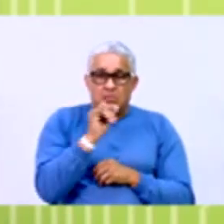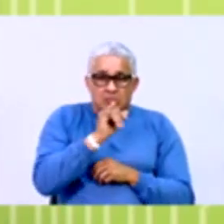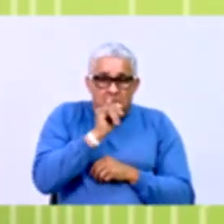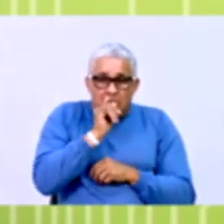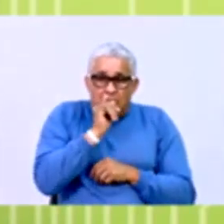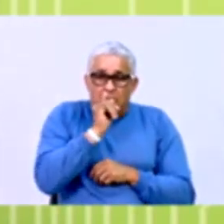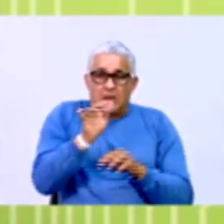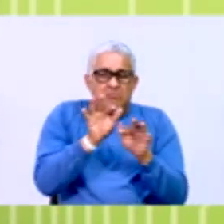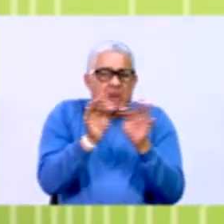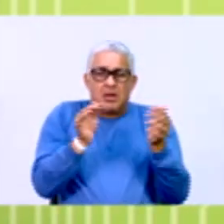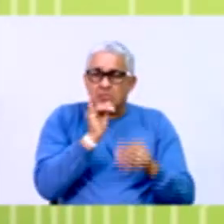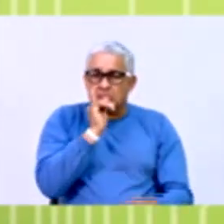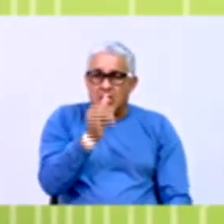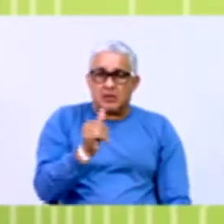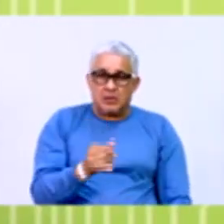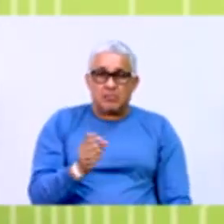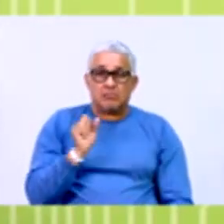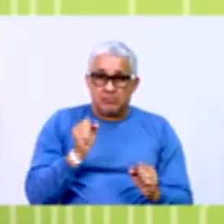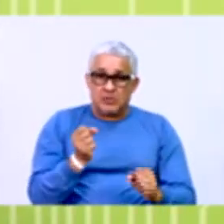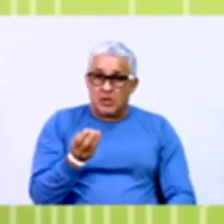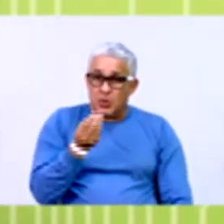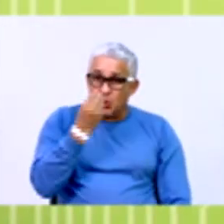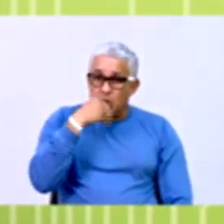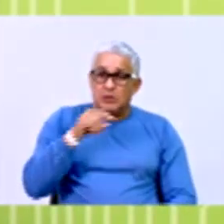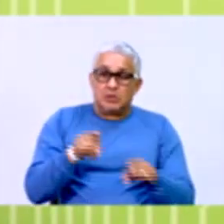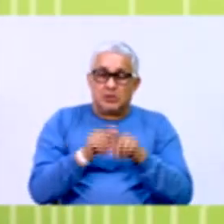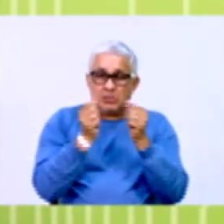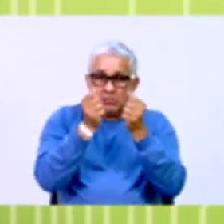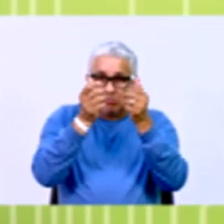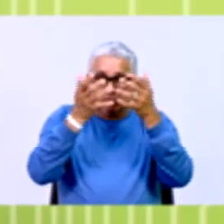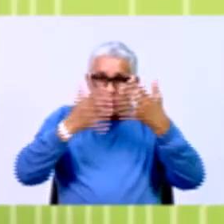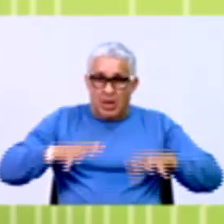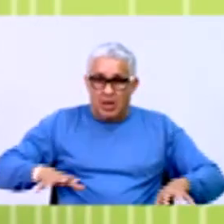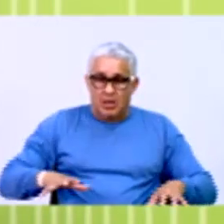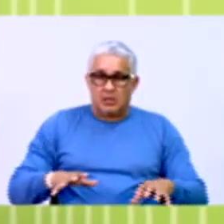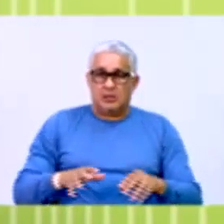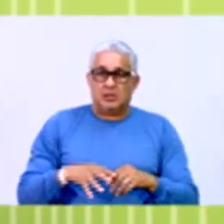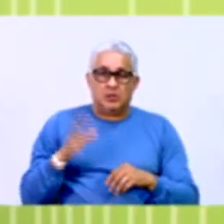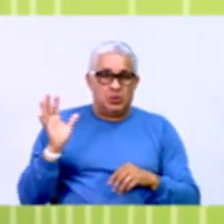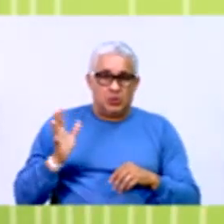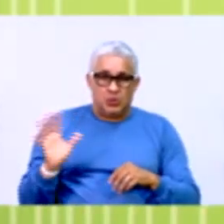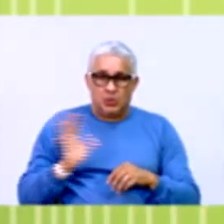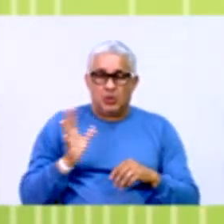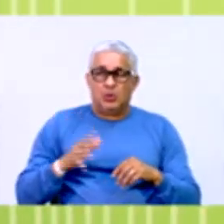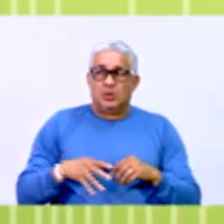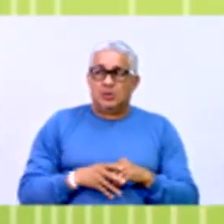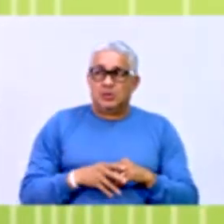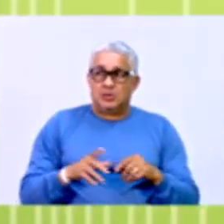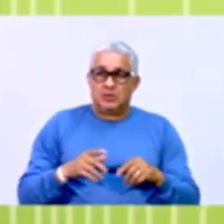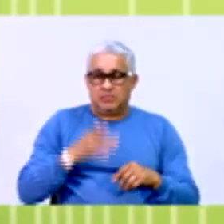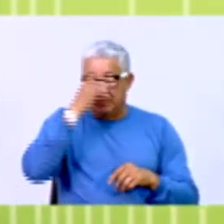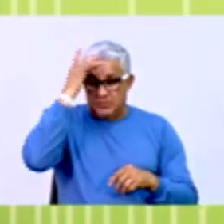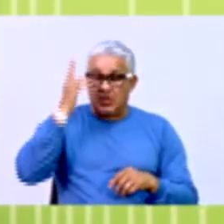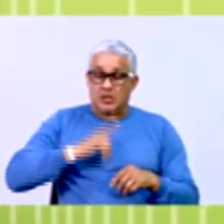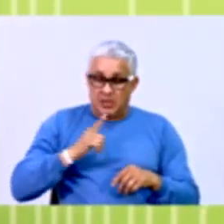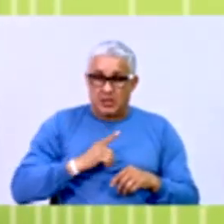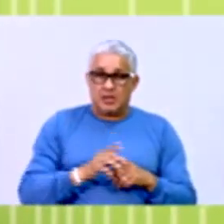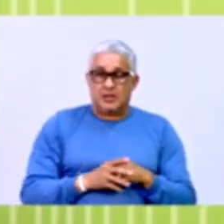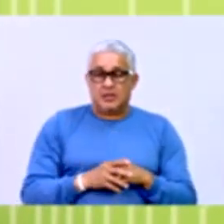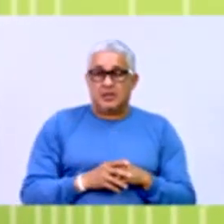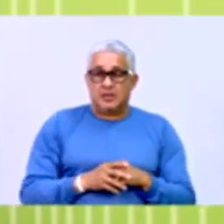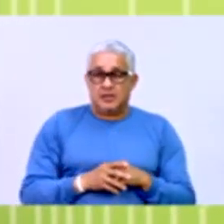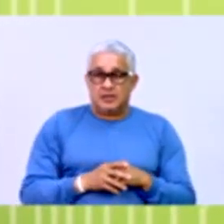trazer um lucro ou prejuízo muito grande. Inclusive uma pessoa que detenha uma certa informação